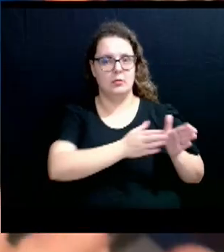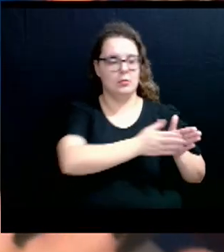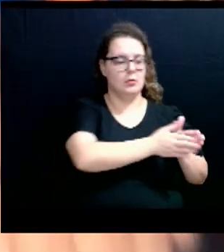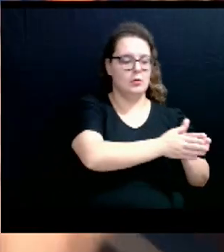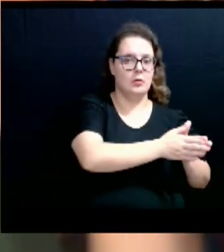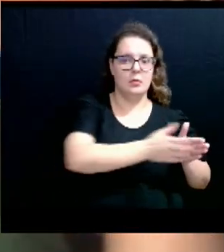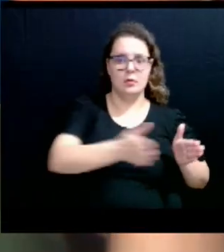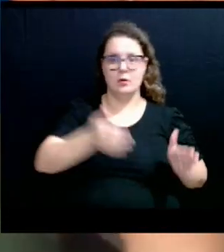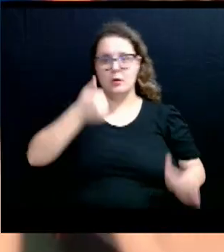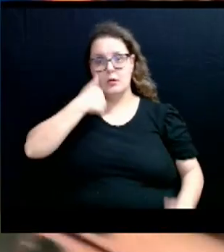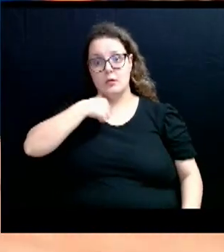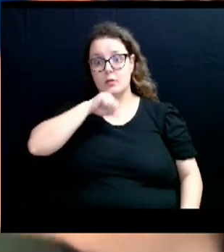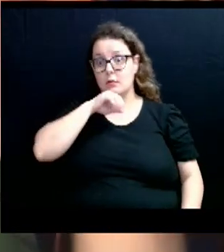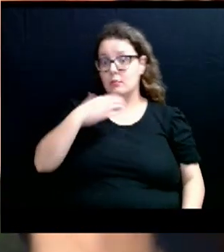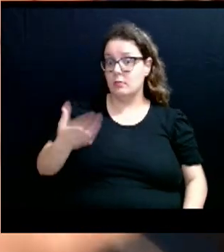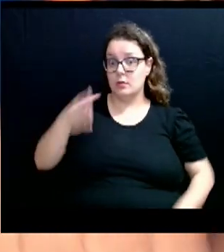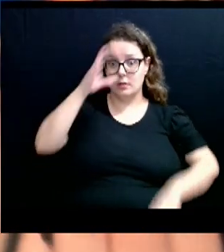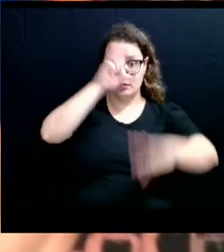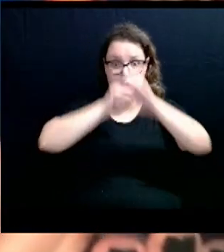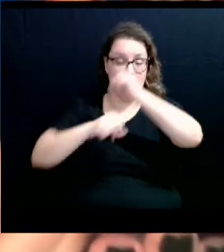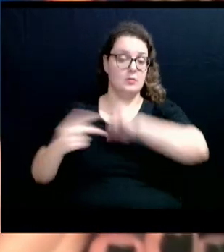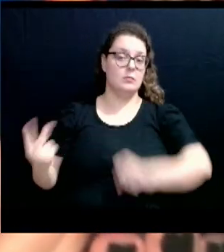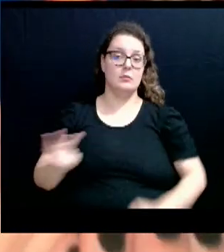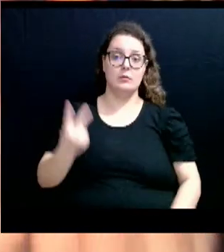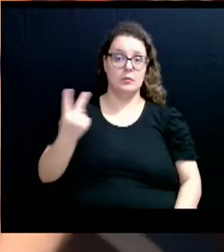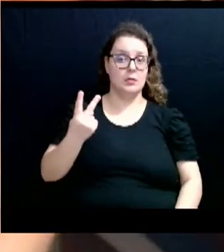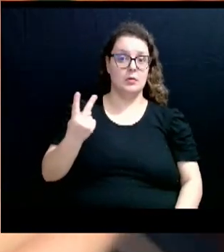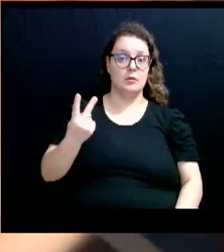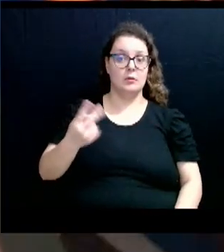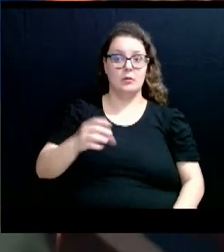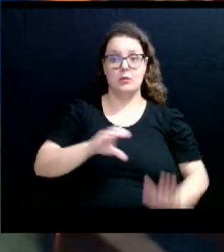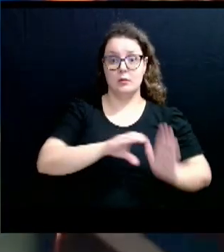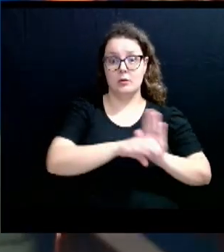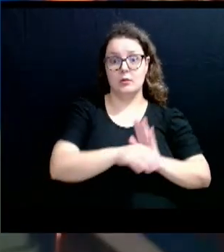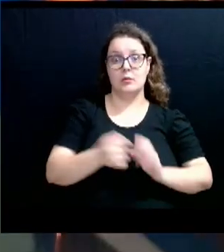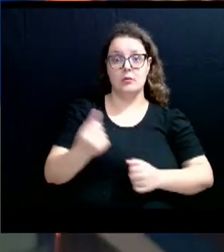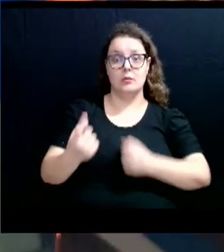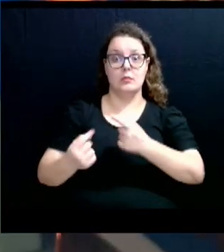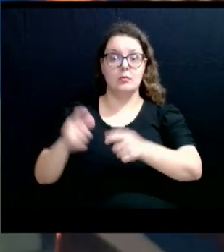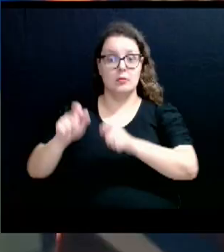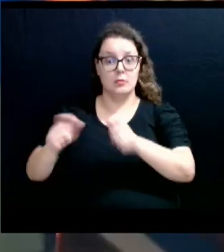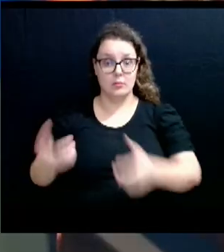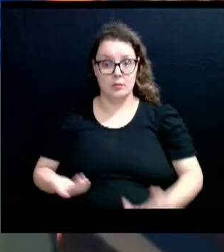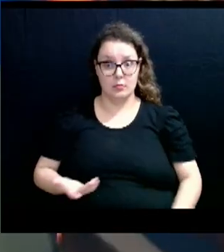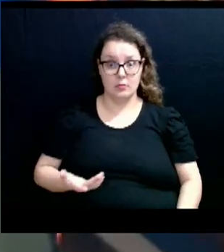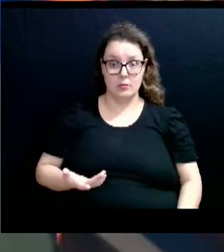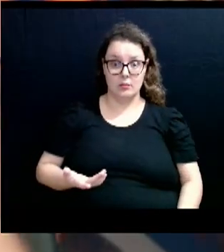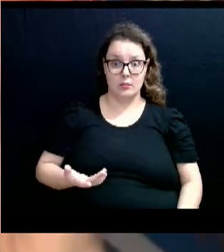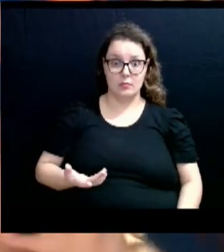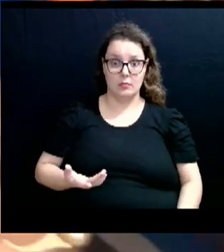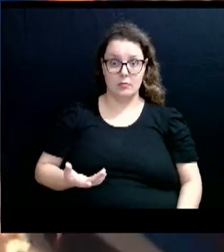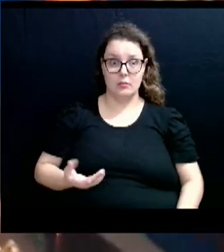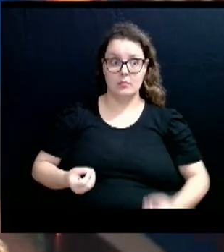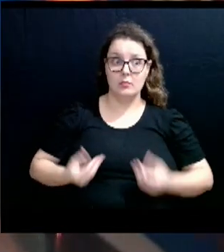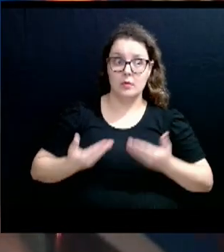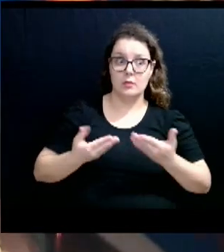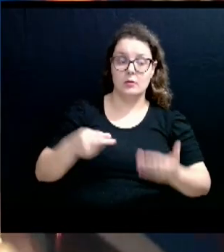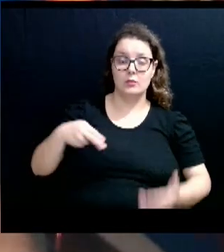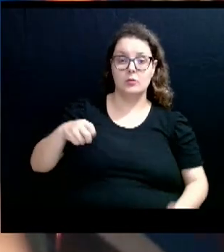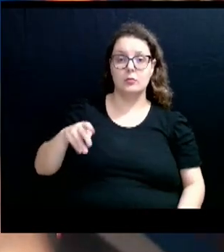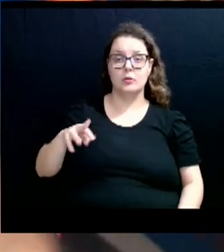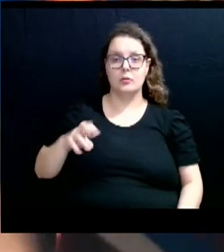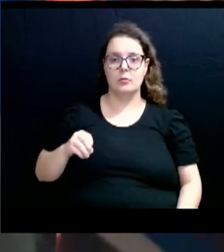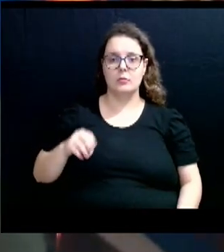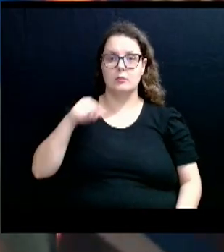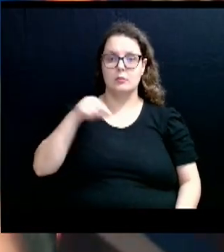ter aprendido esse valor, esse conceito com alguém e passar isso de uma forma nobre. Mas para essa